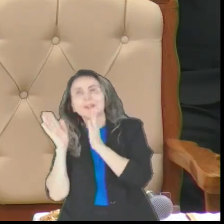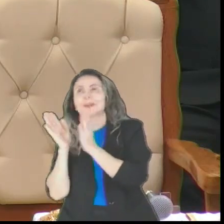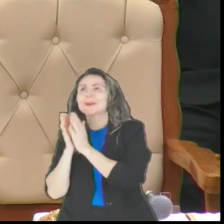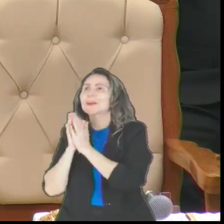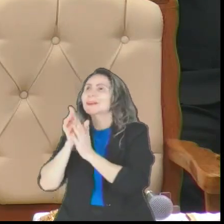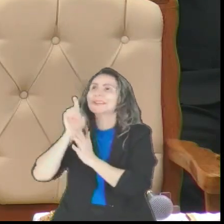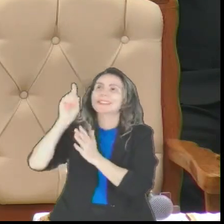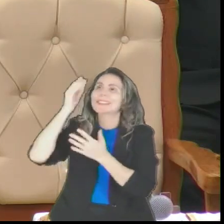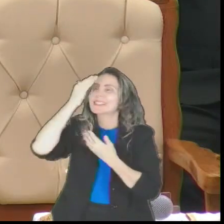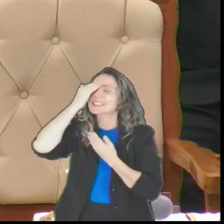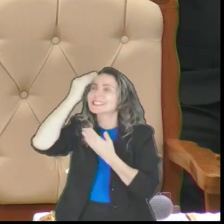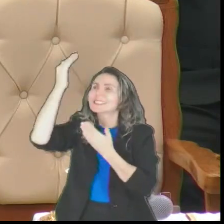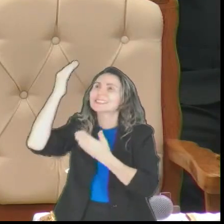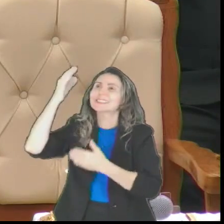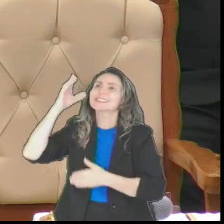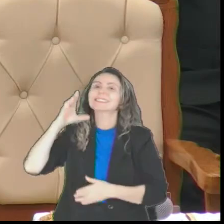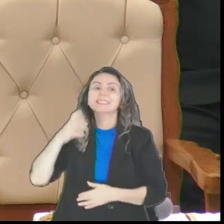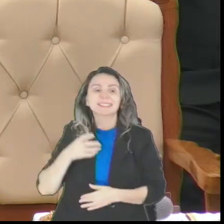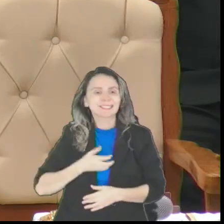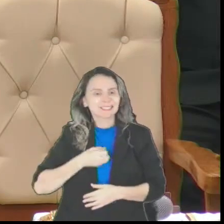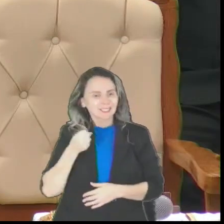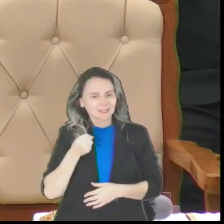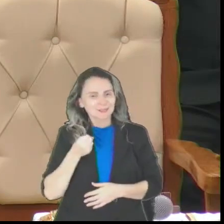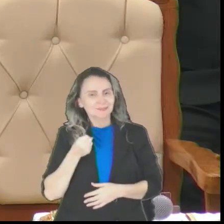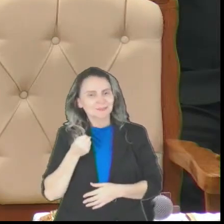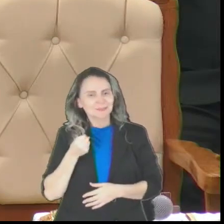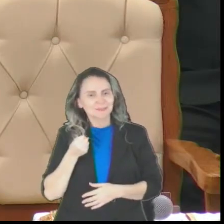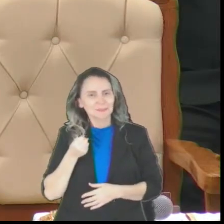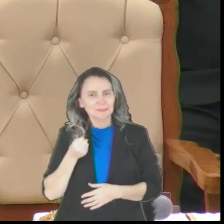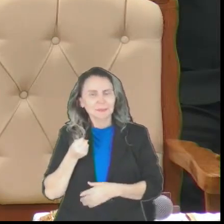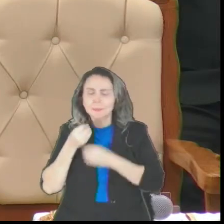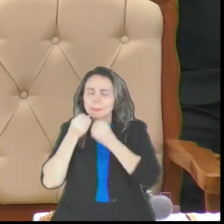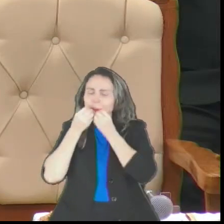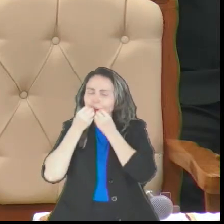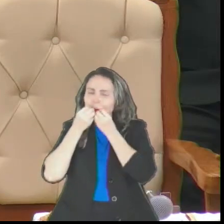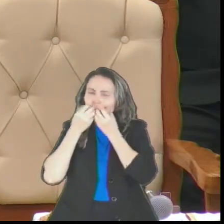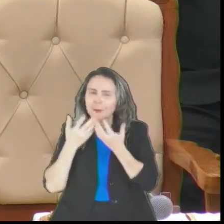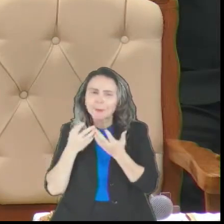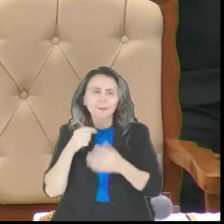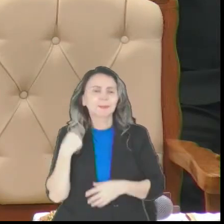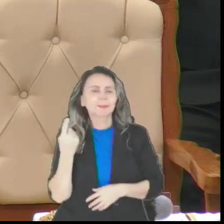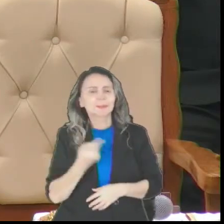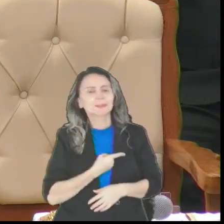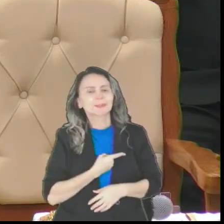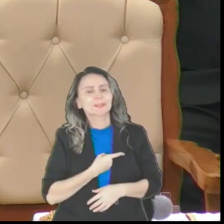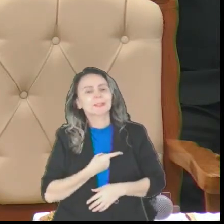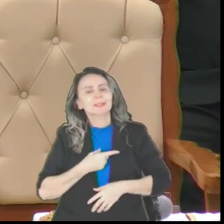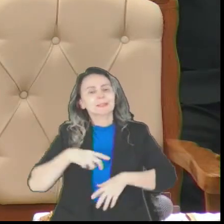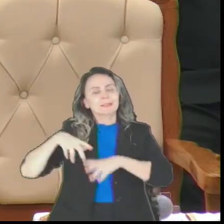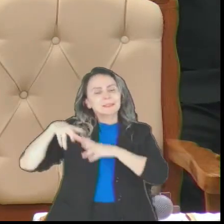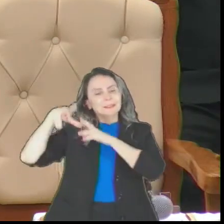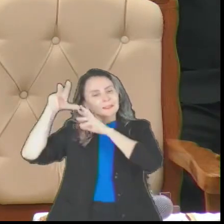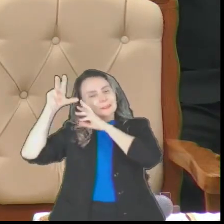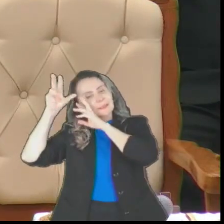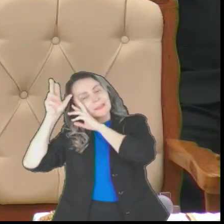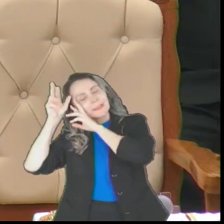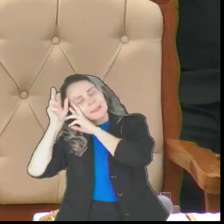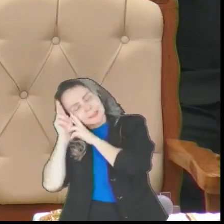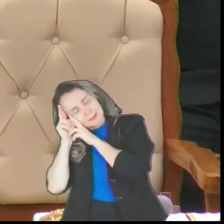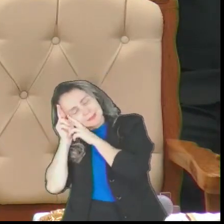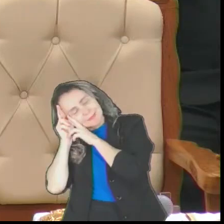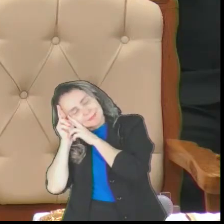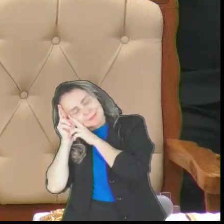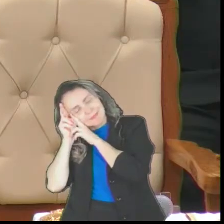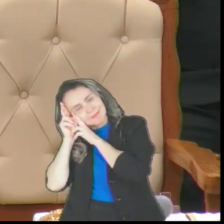lhe encontrou, glórias a Jesus. Como é bom nós deitarmos a cabeça no travesseiro e